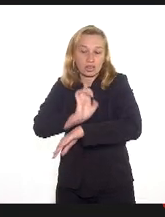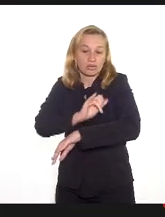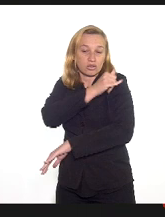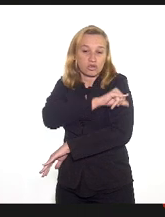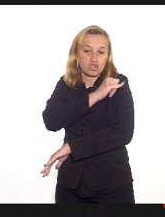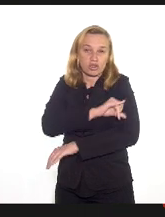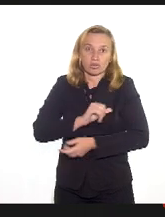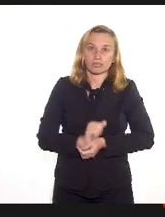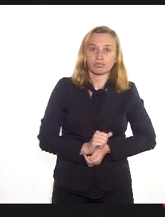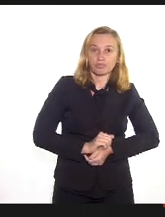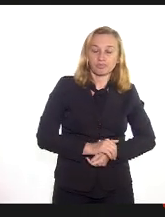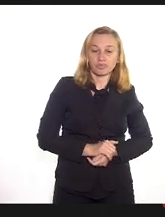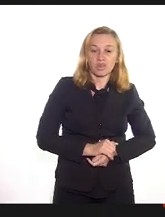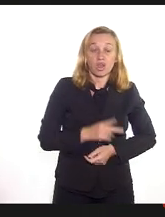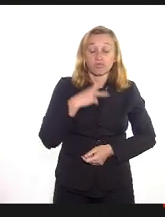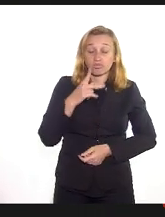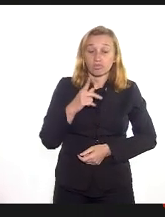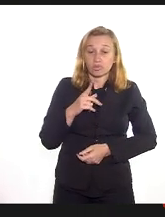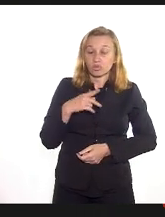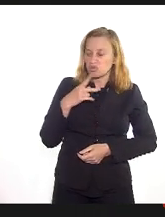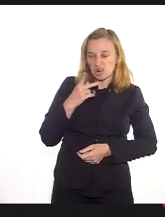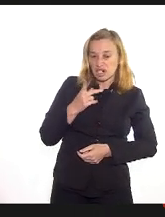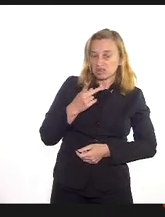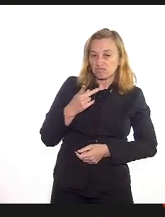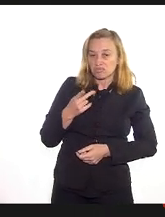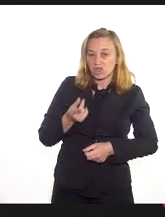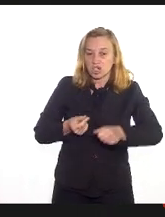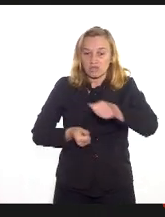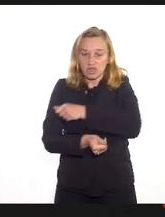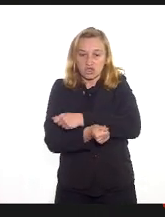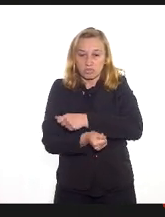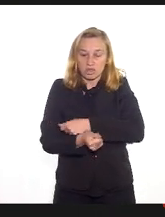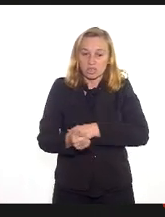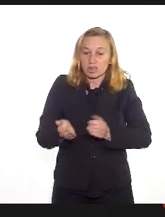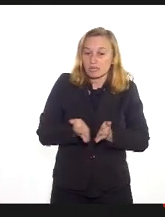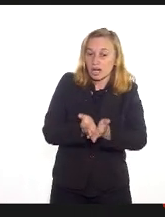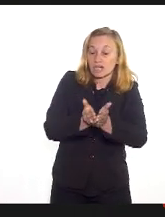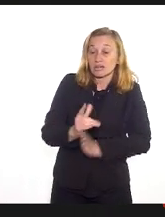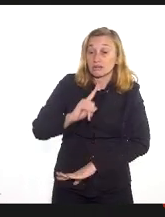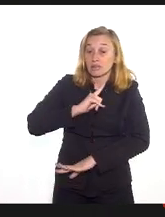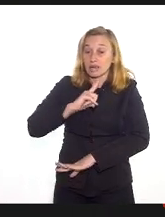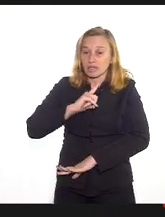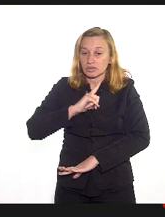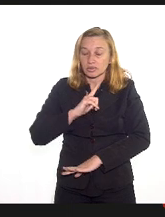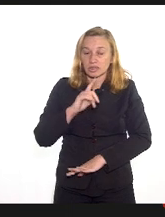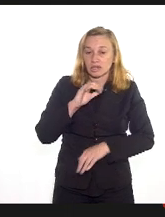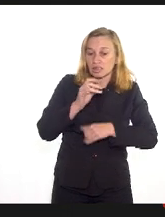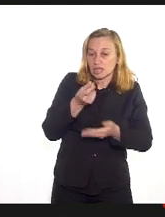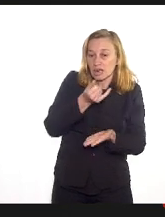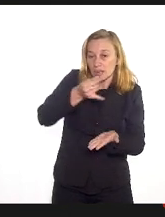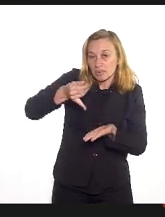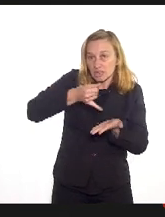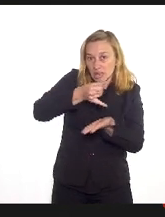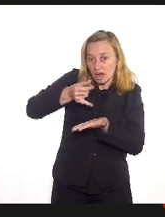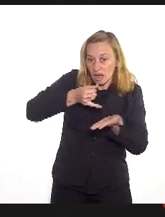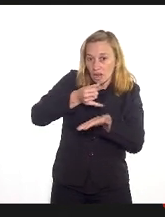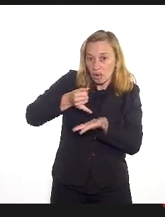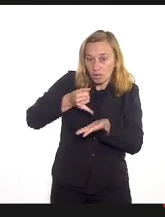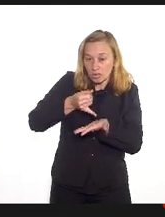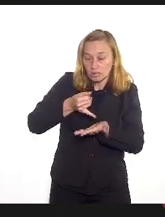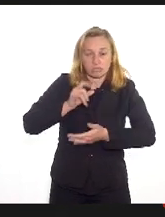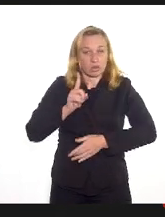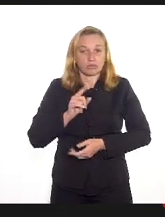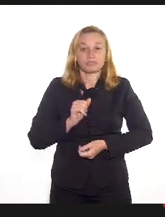estou falando do investimento que a Marinha tem, investimento institucional, investimento de capital, investimento de custeio da